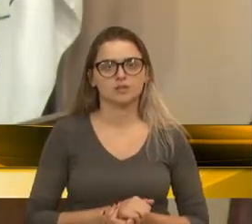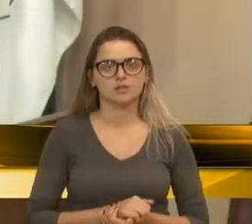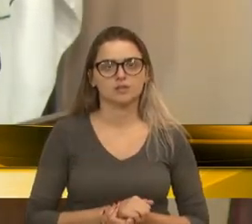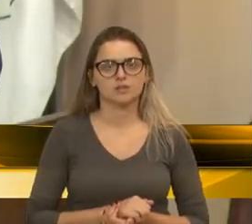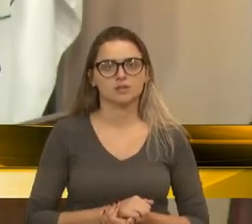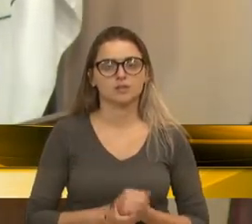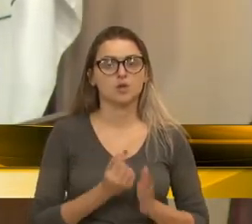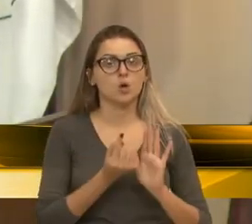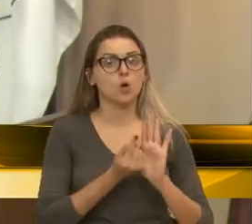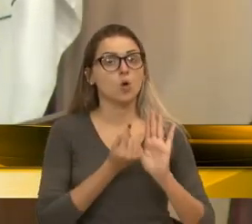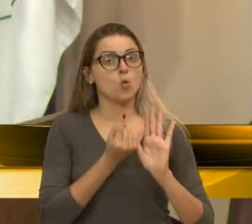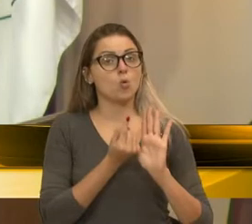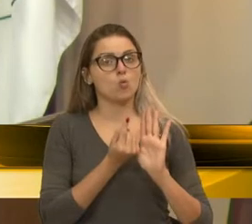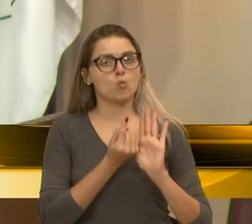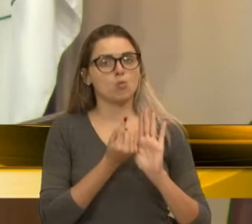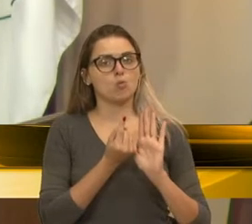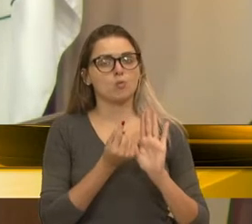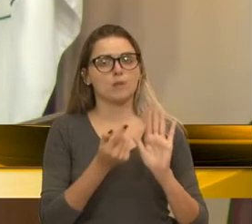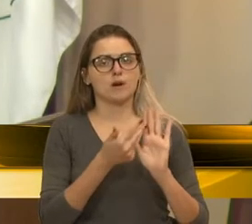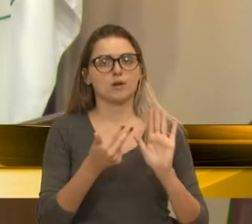um dos itens apenas